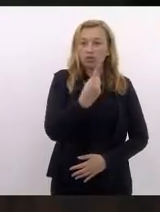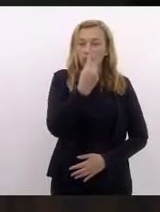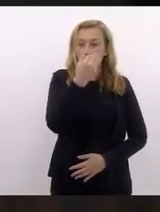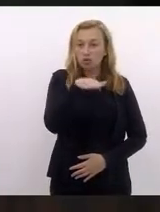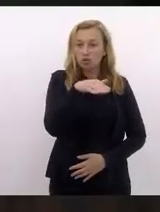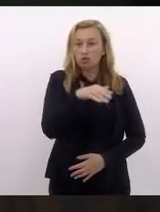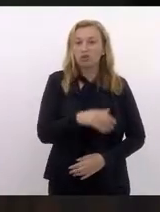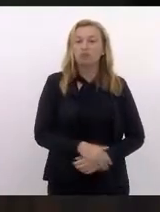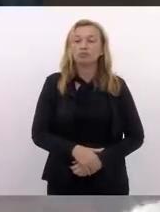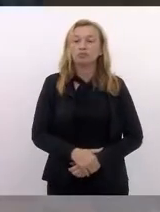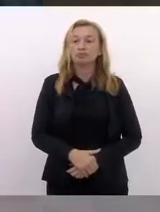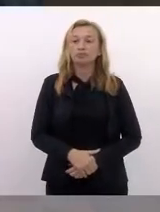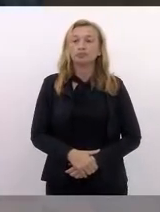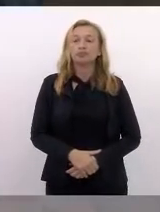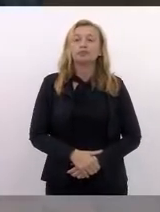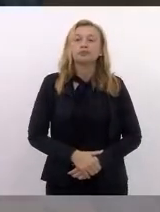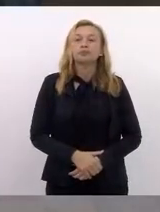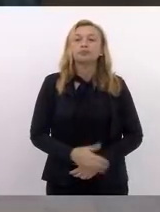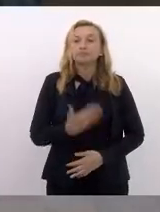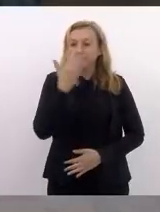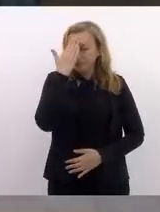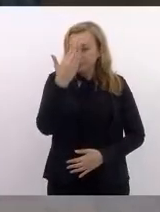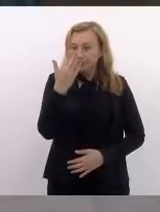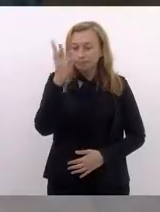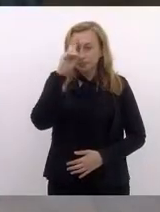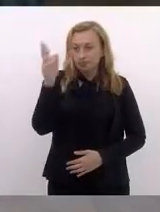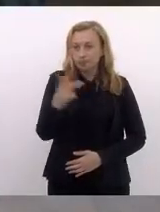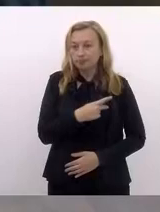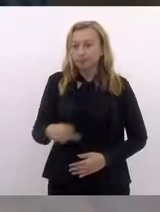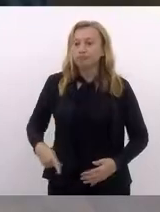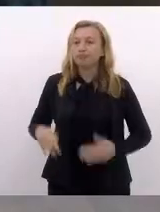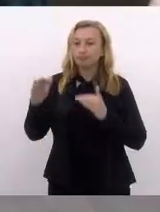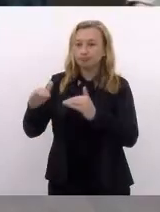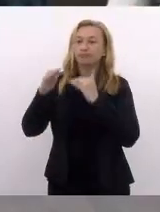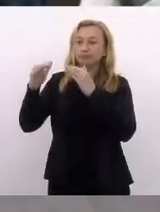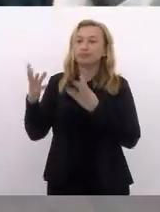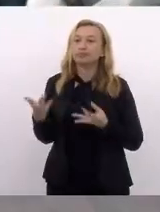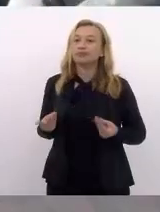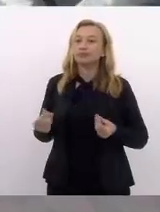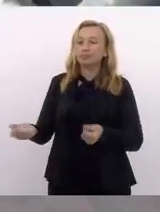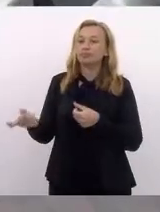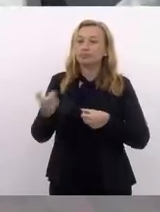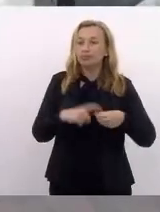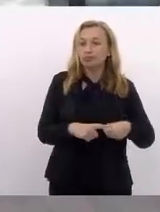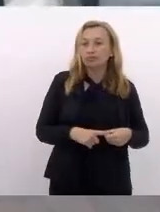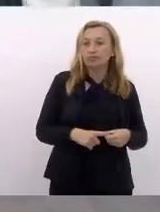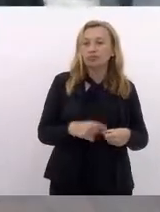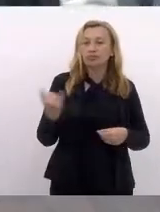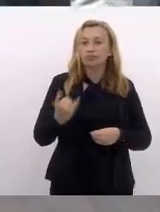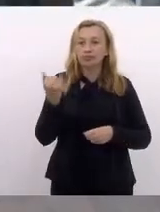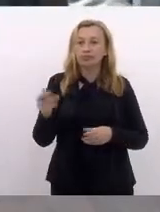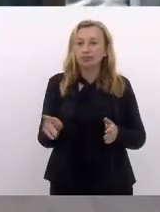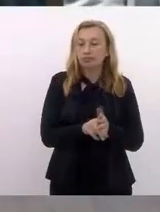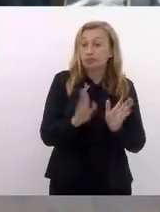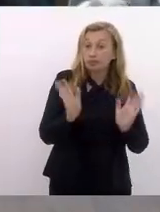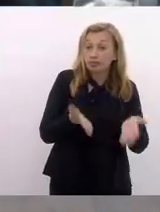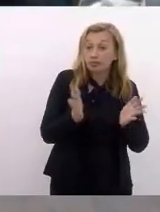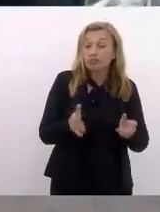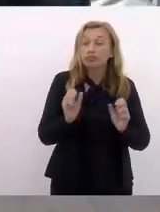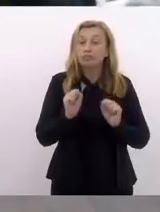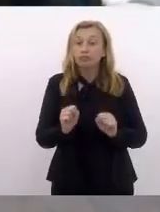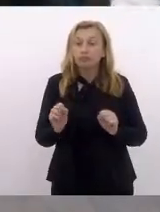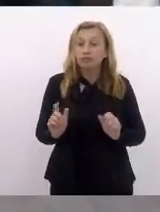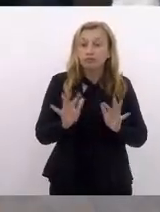uma um minuto e meio por favor mesmo lugar Presidente queria agradecer a vossa excelência pela sensibilidade em voltar esse importante projeto hoje para quem te